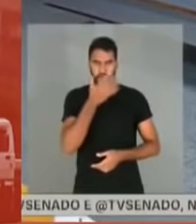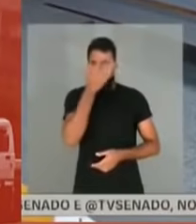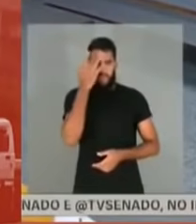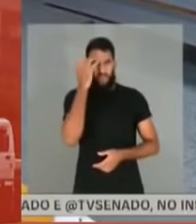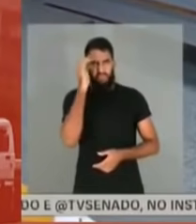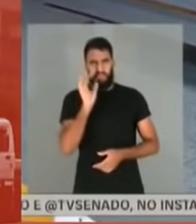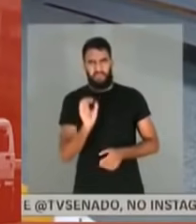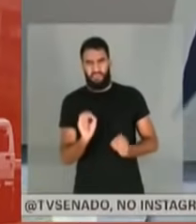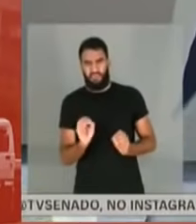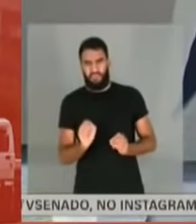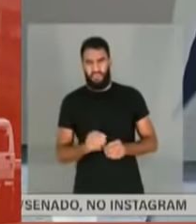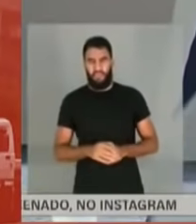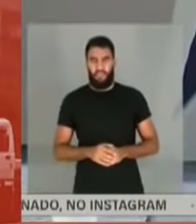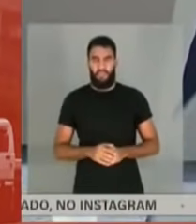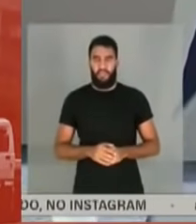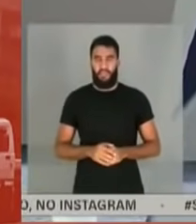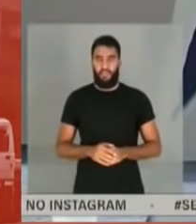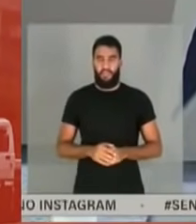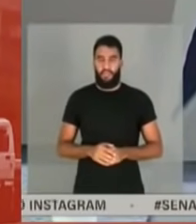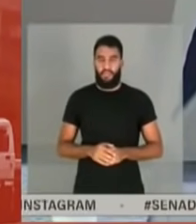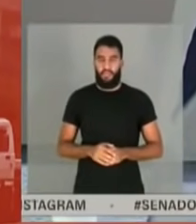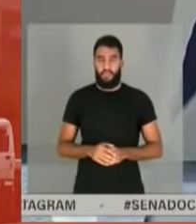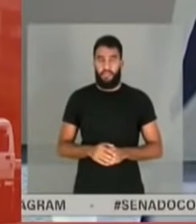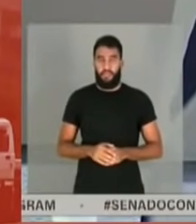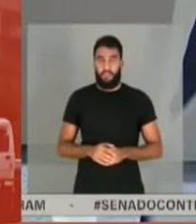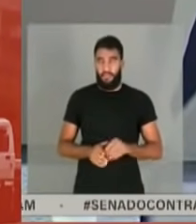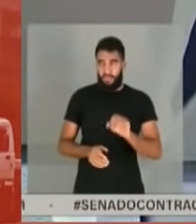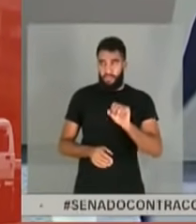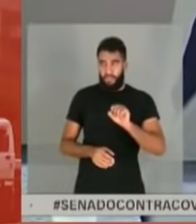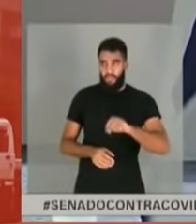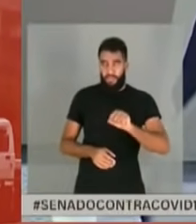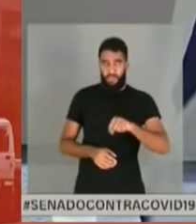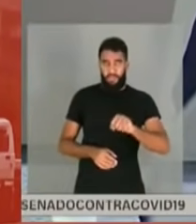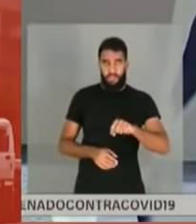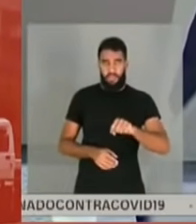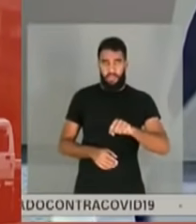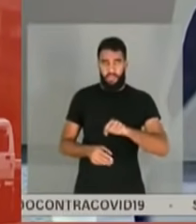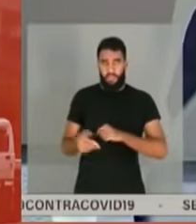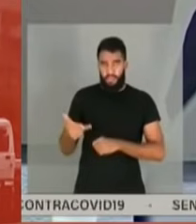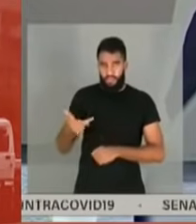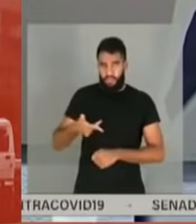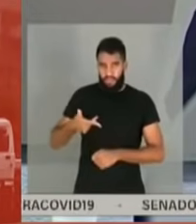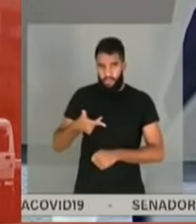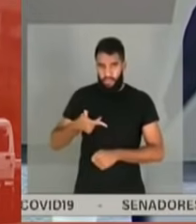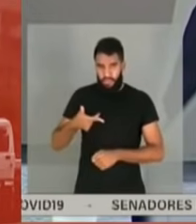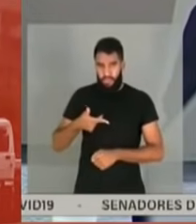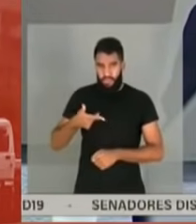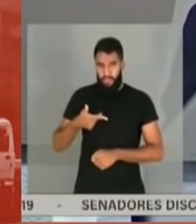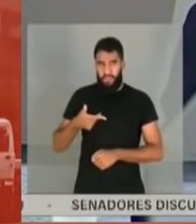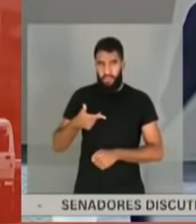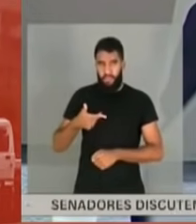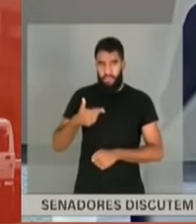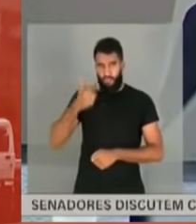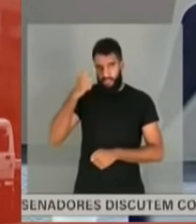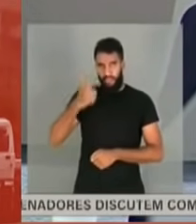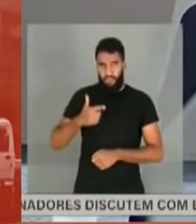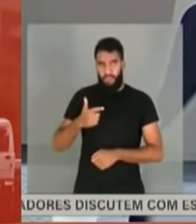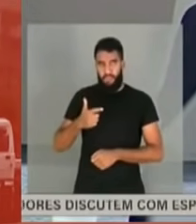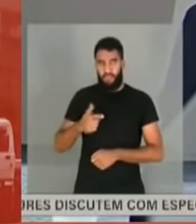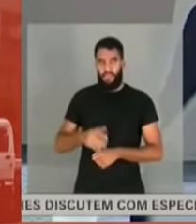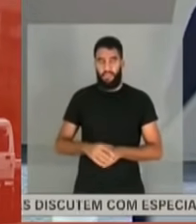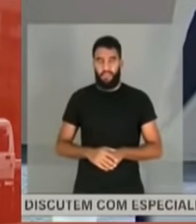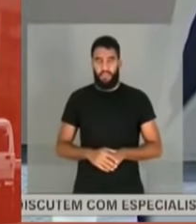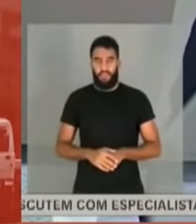está negociando vacinas em nome do poder público brasileiro e agora dizendo que está